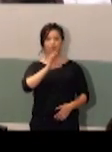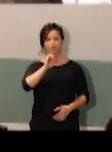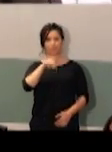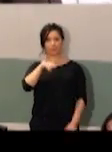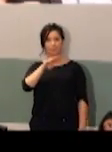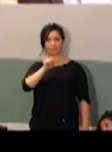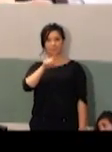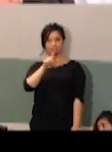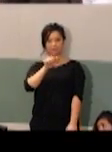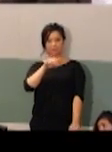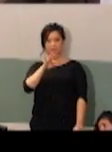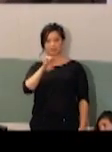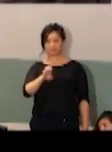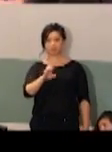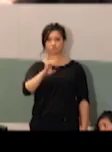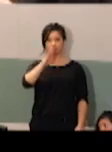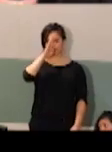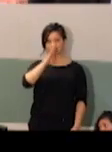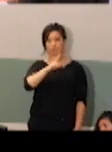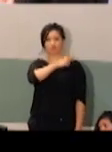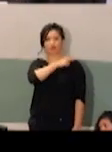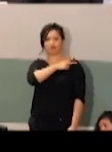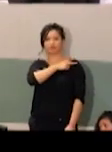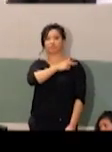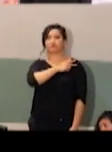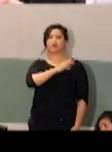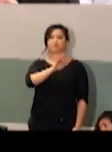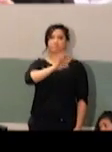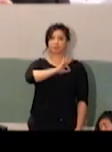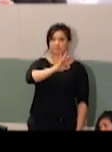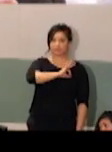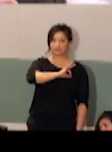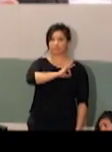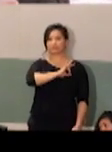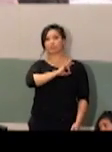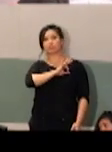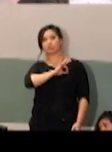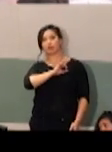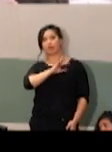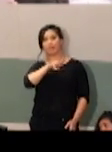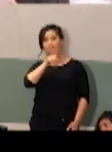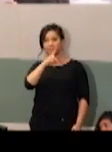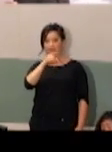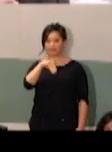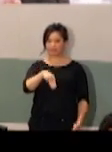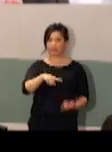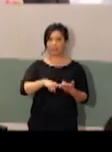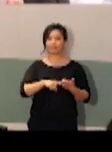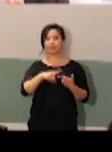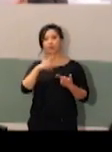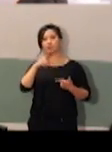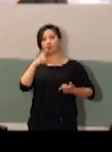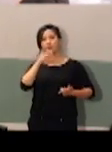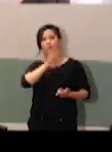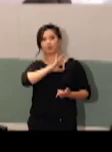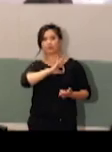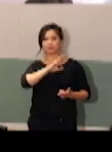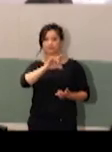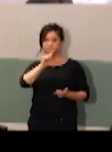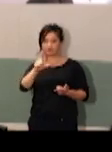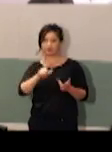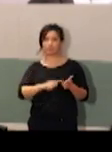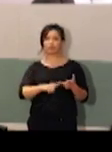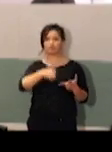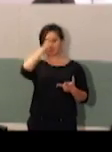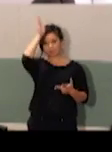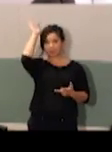da Polícia Civil, do Corpo de Bombeiros, nós temos uma linha diferenciada para